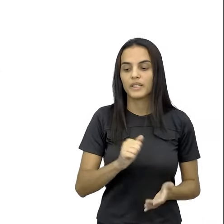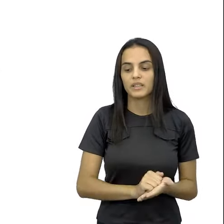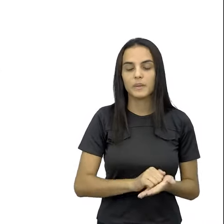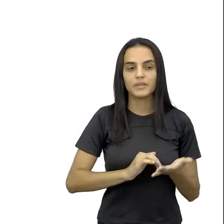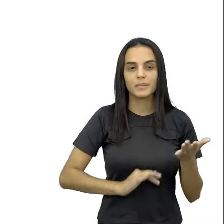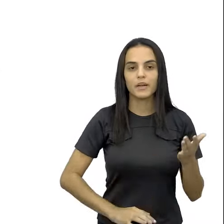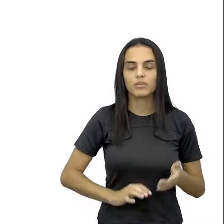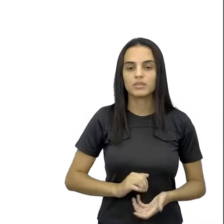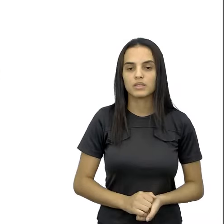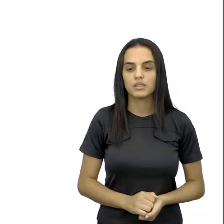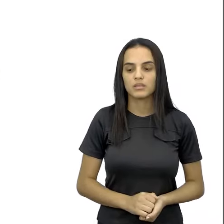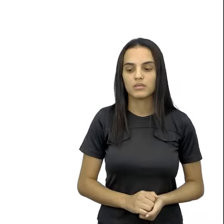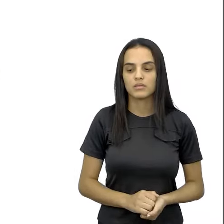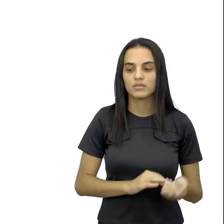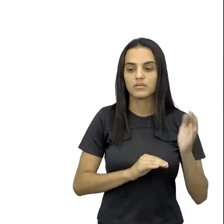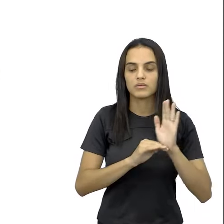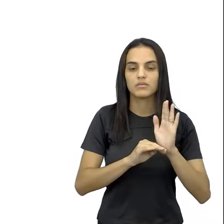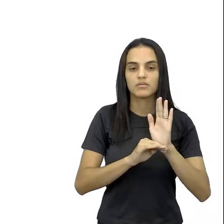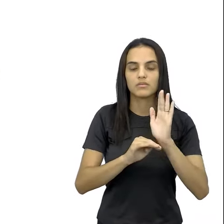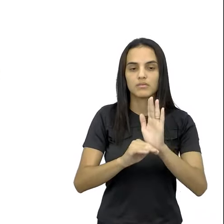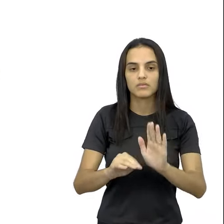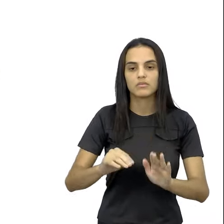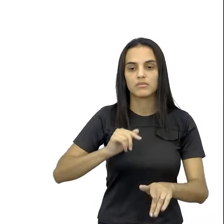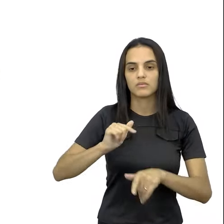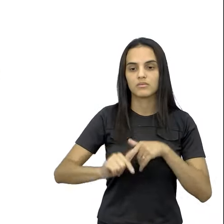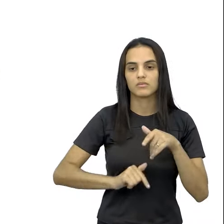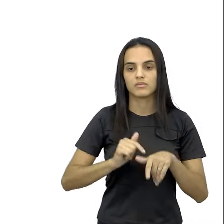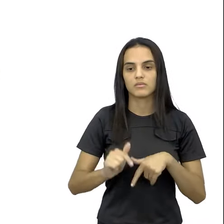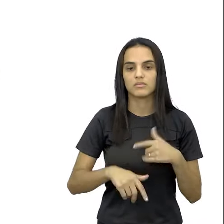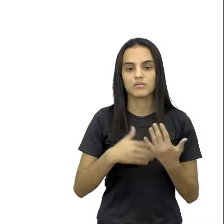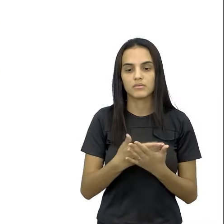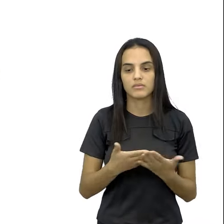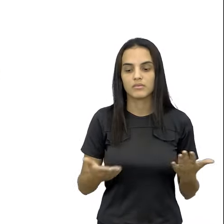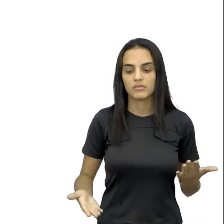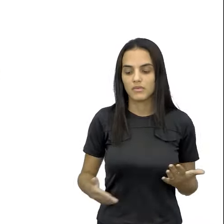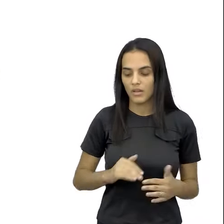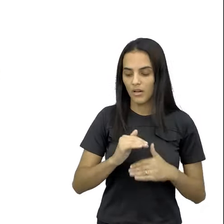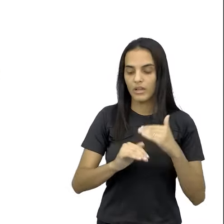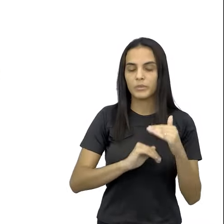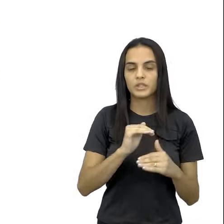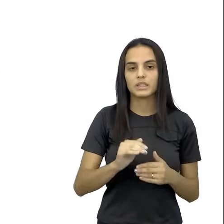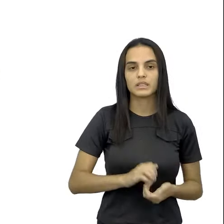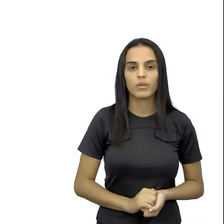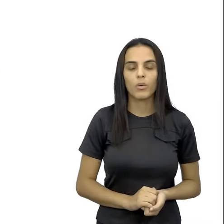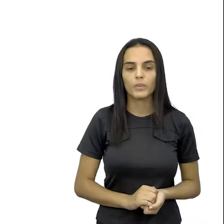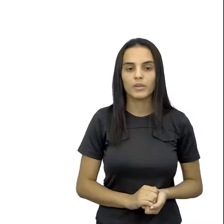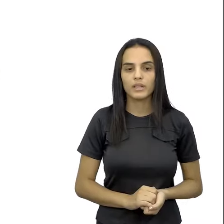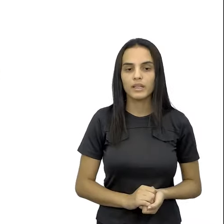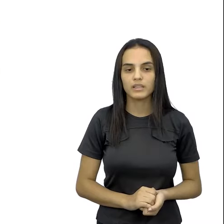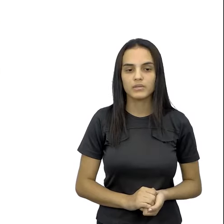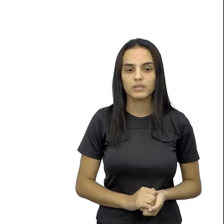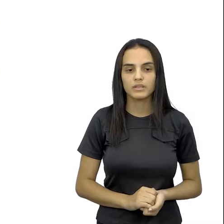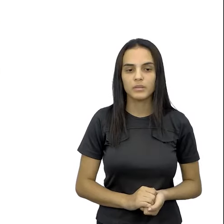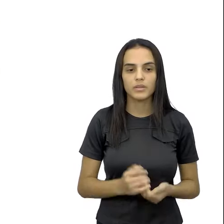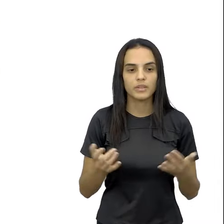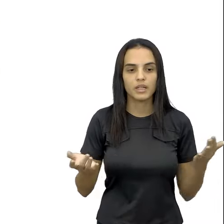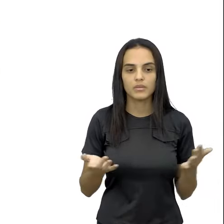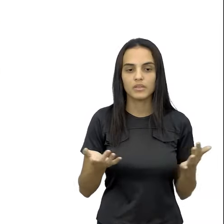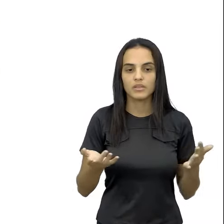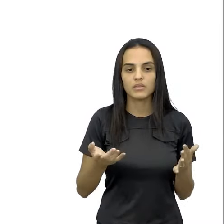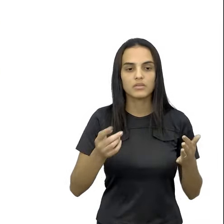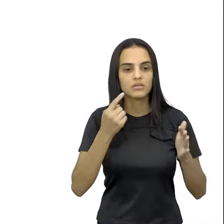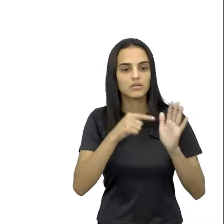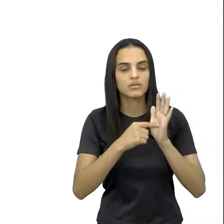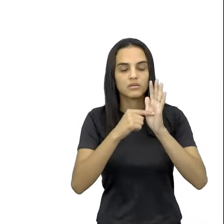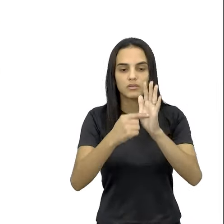atividades aí que auxiliarão no trabalho de vocês, no desenvolvimento disso, tá? Então, essa abordagem